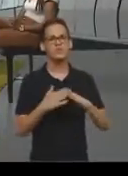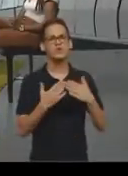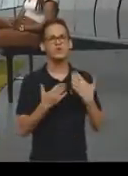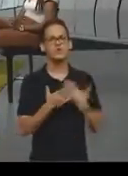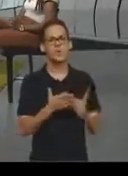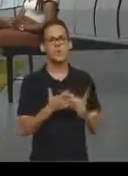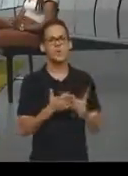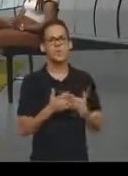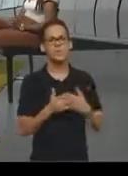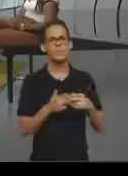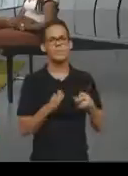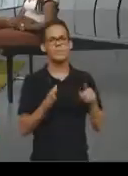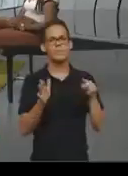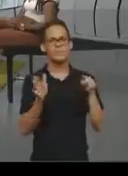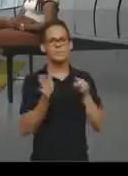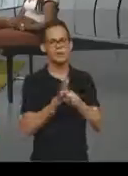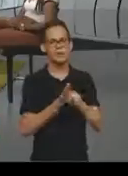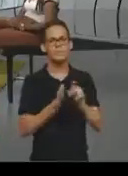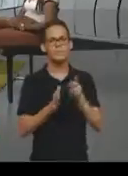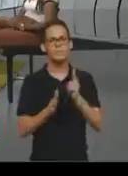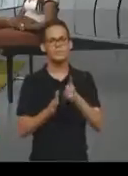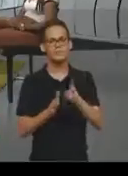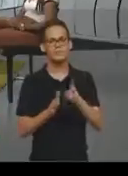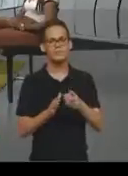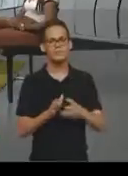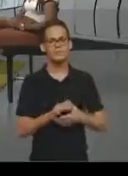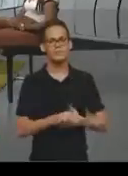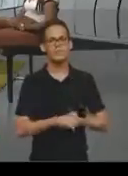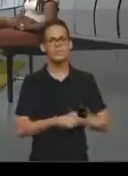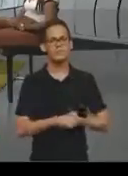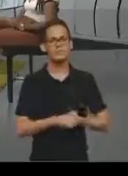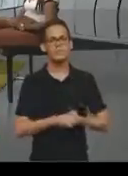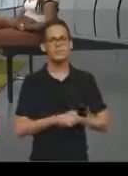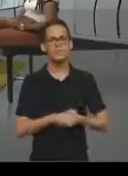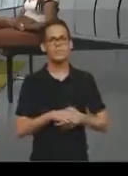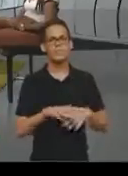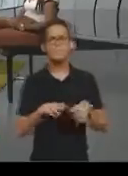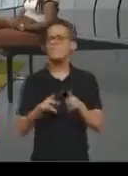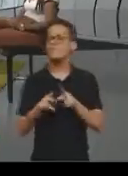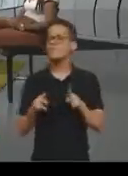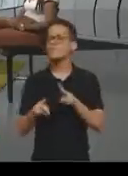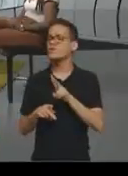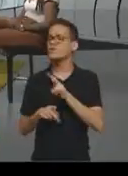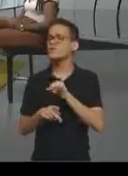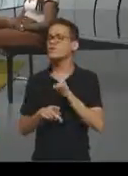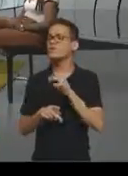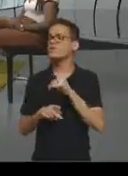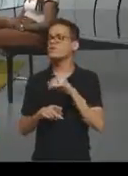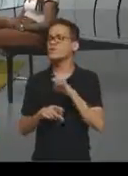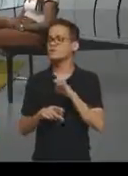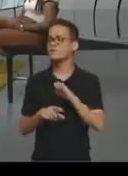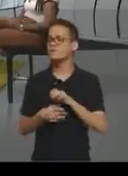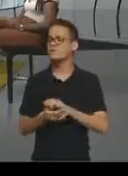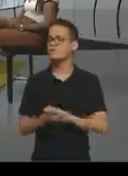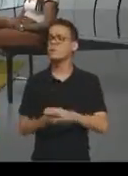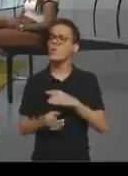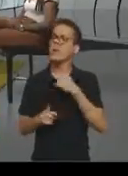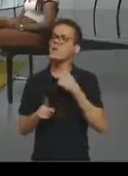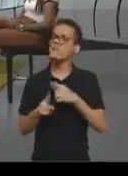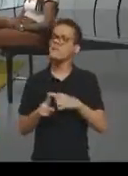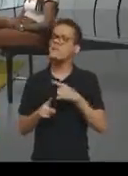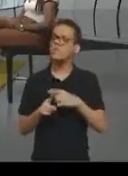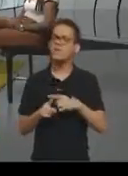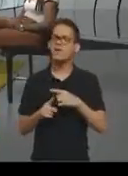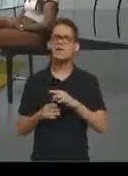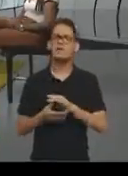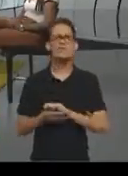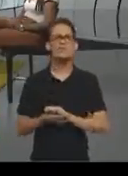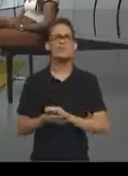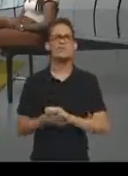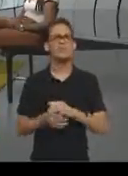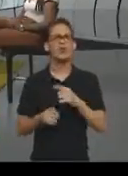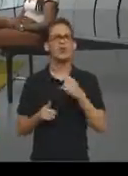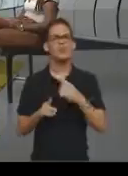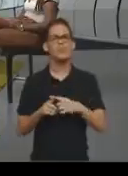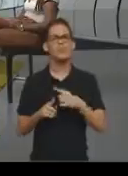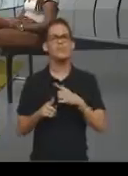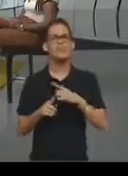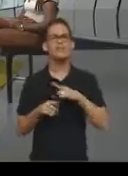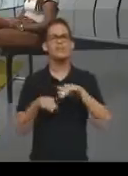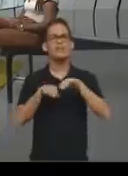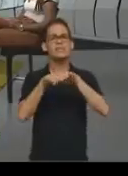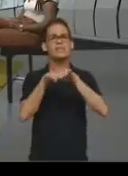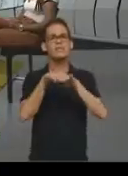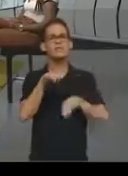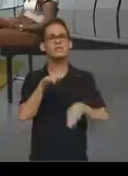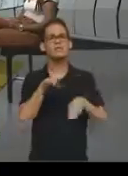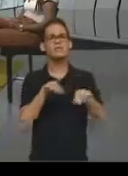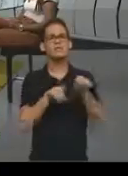Pena. O Luiz Fernando também sempre participa aqui com a gente. Professora Viviane, o Luiz quer saber o seguinte, por que possui